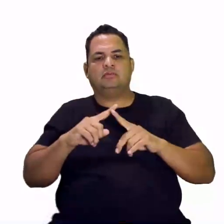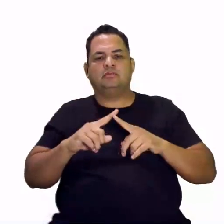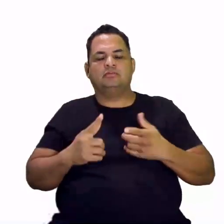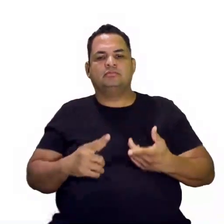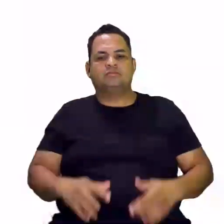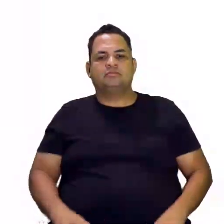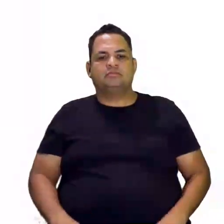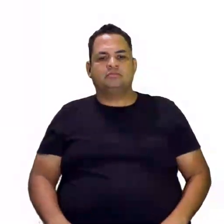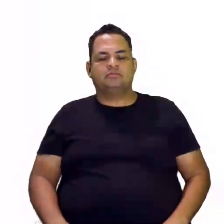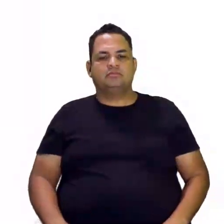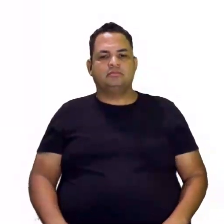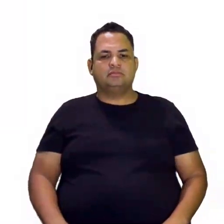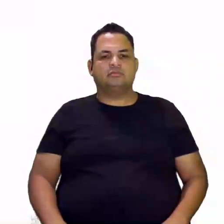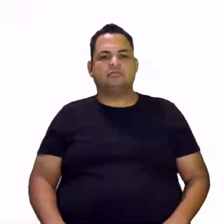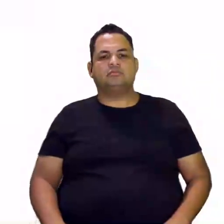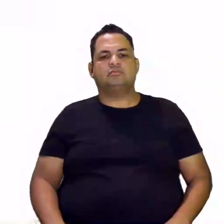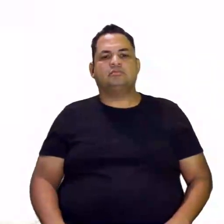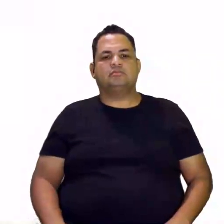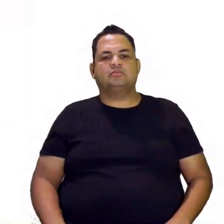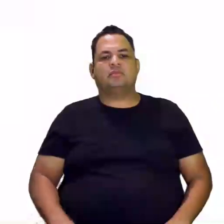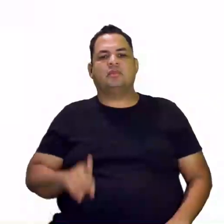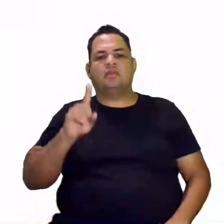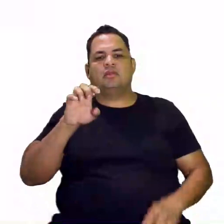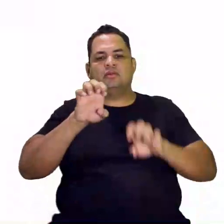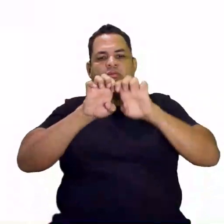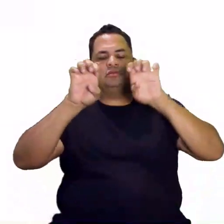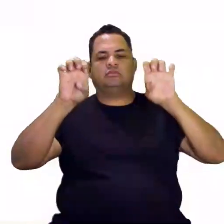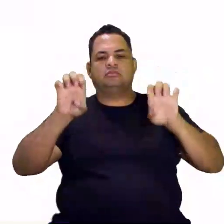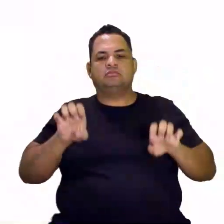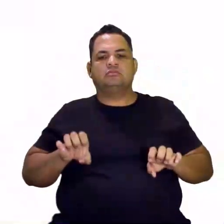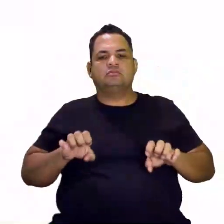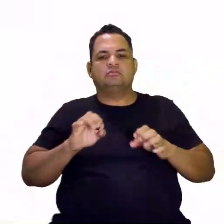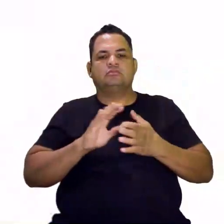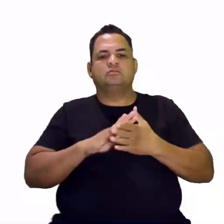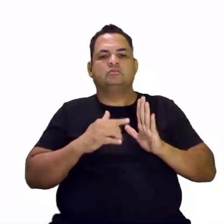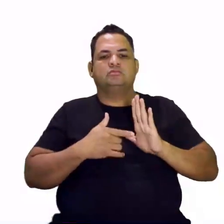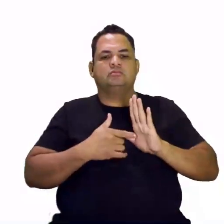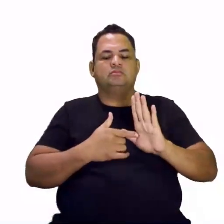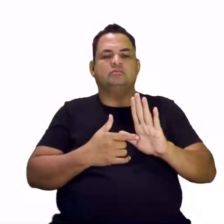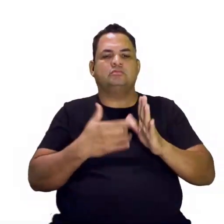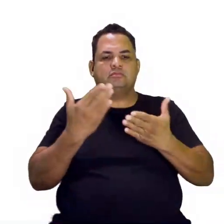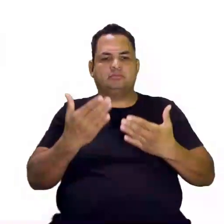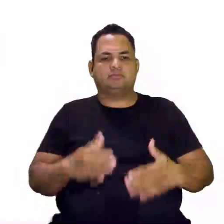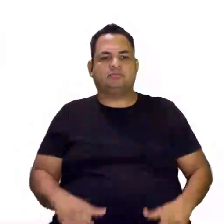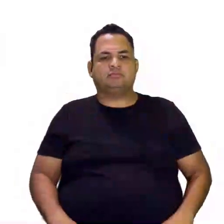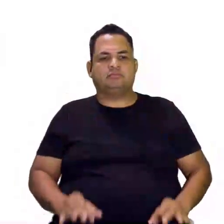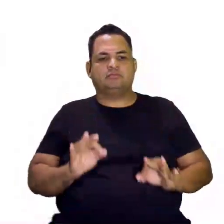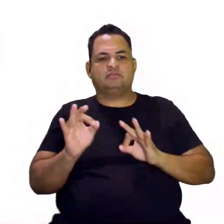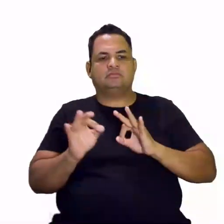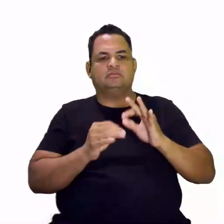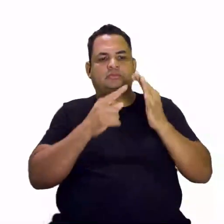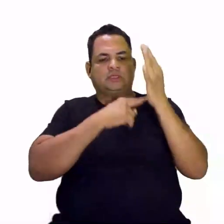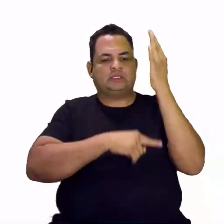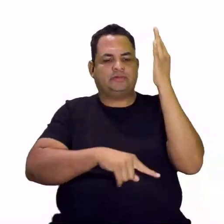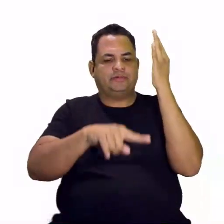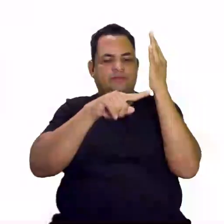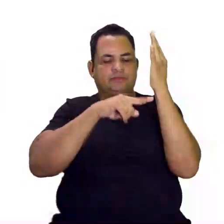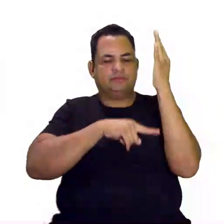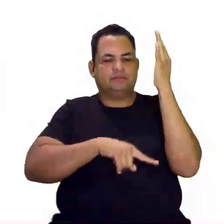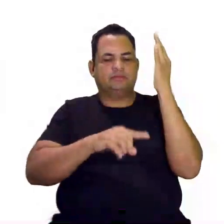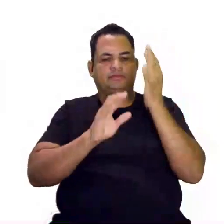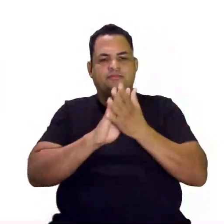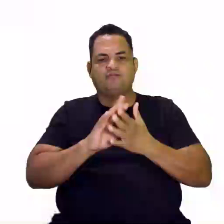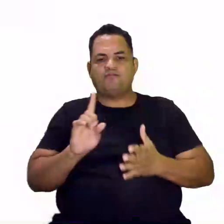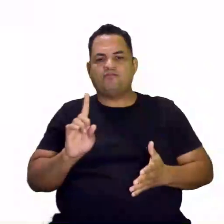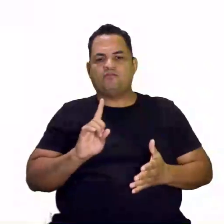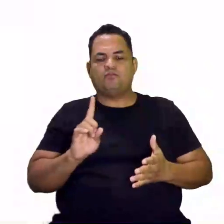a mitocôndria, ela é uma estrutura, ela era esse representante aí, fotossintetizante? Não,